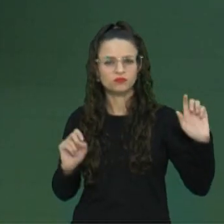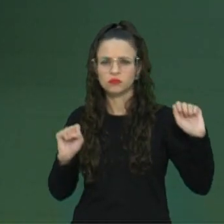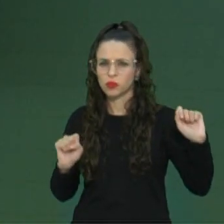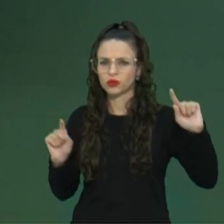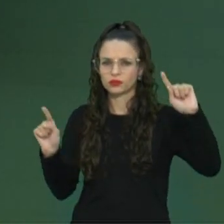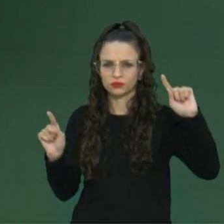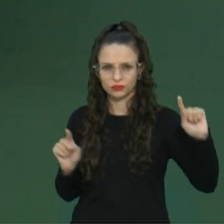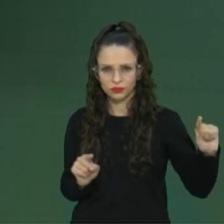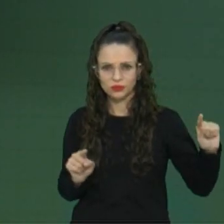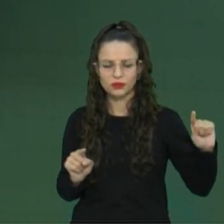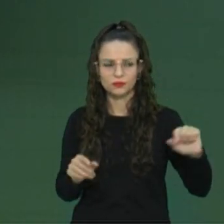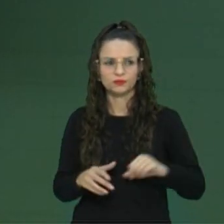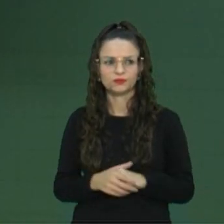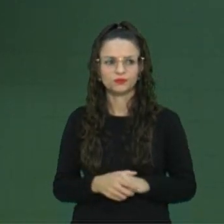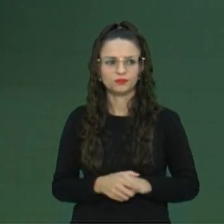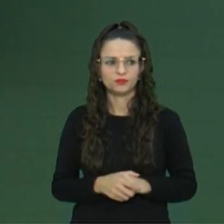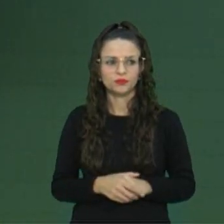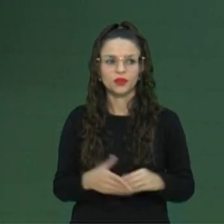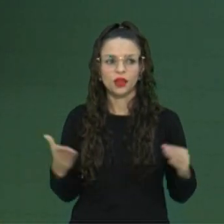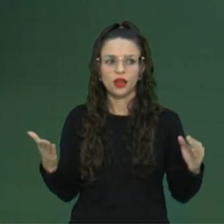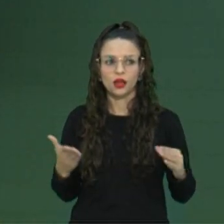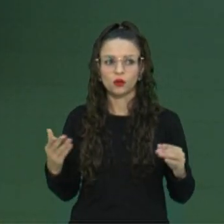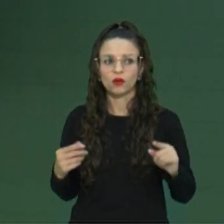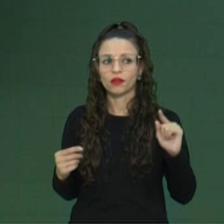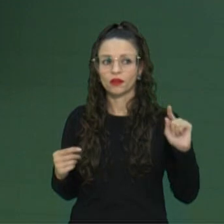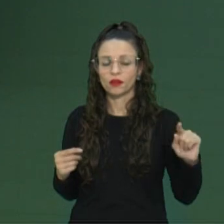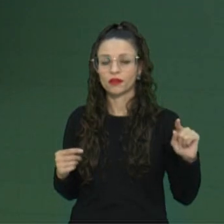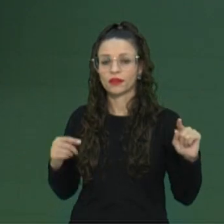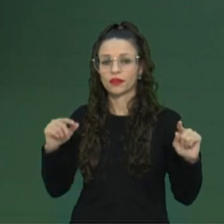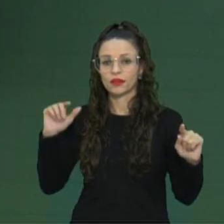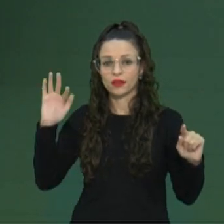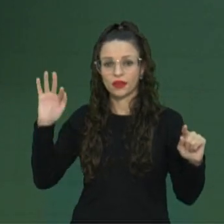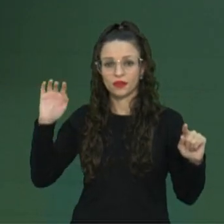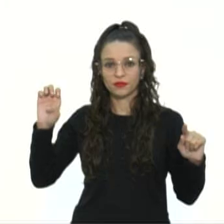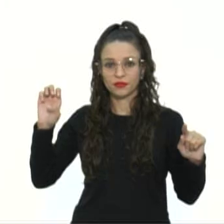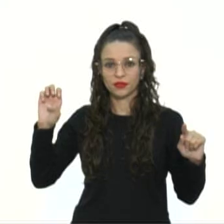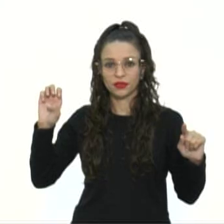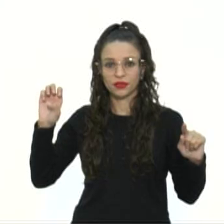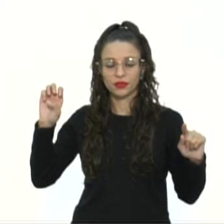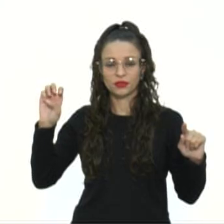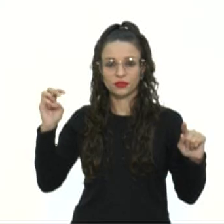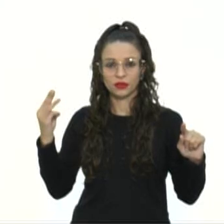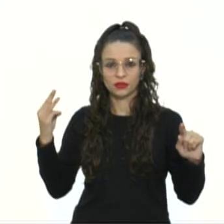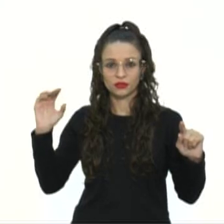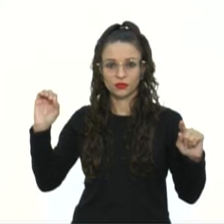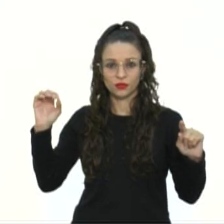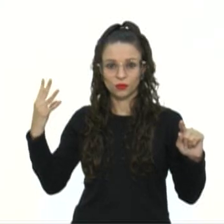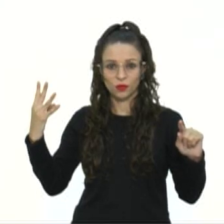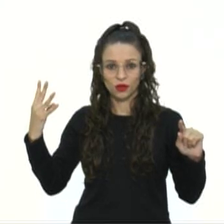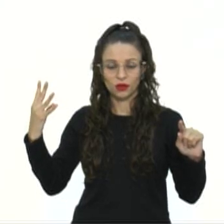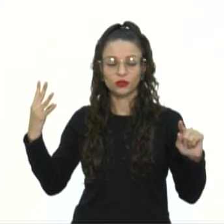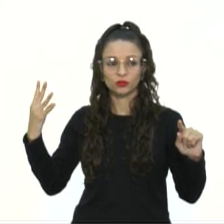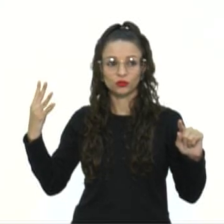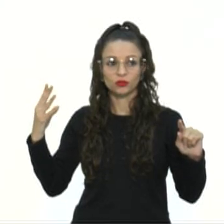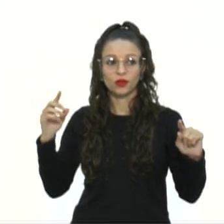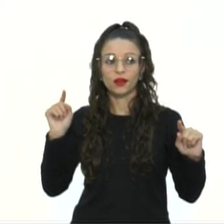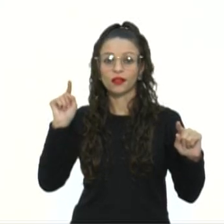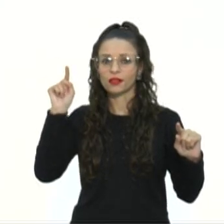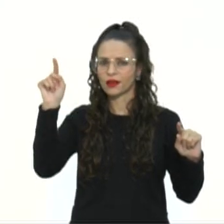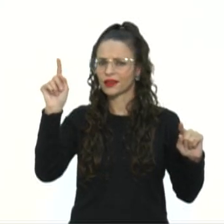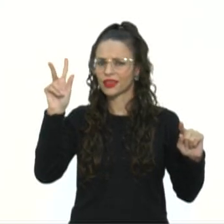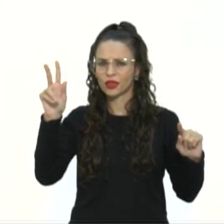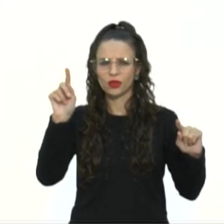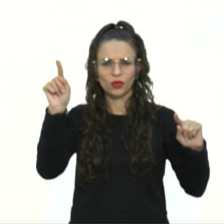ser canceladas. Agora eu tenho aqui o Fe3O4, 1/3, e lá do outro lado a